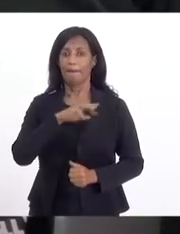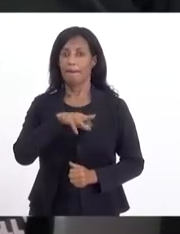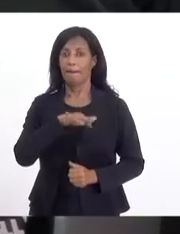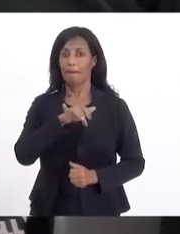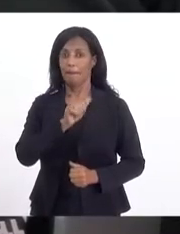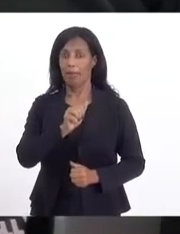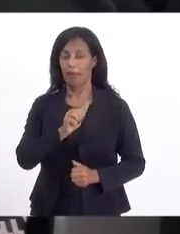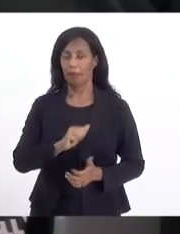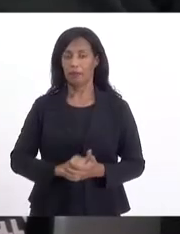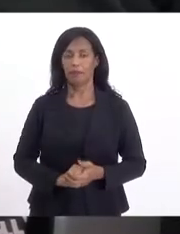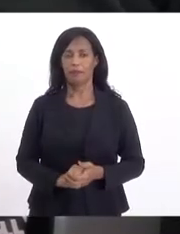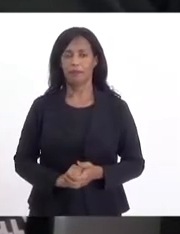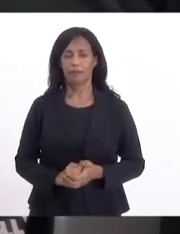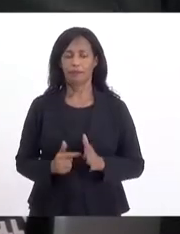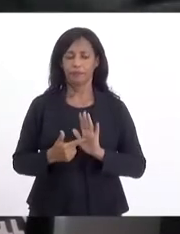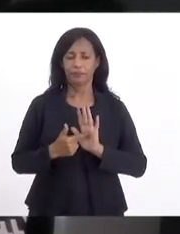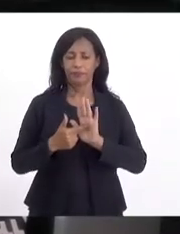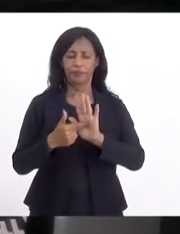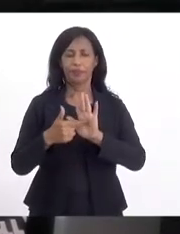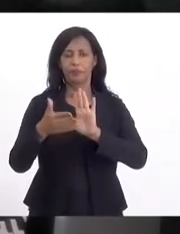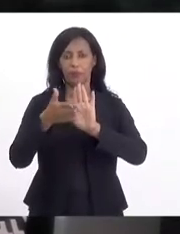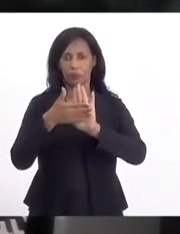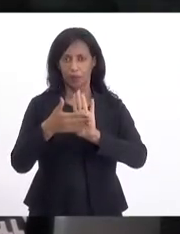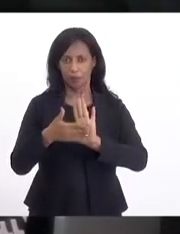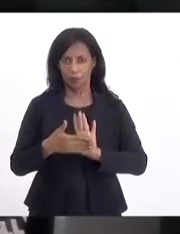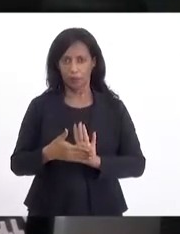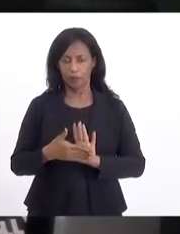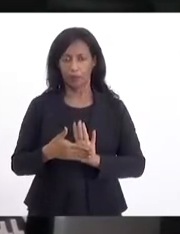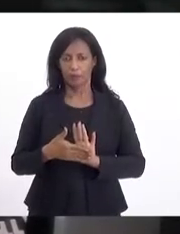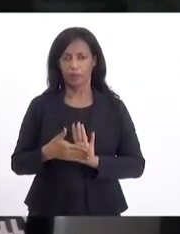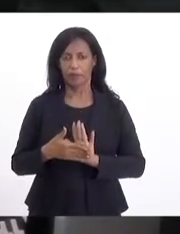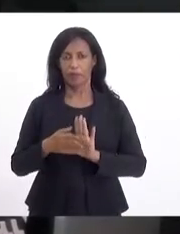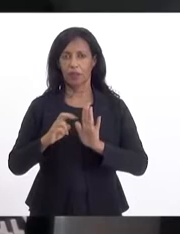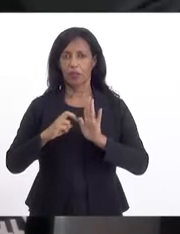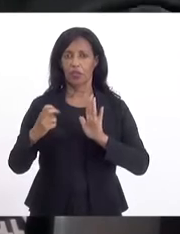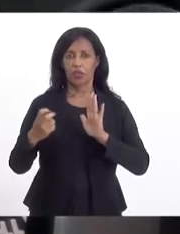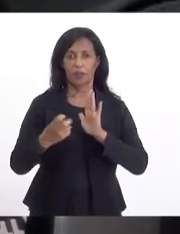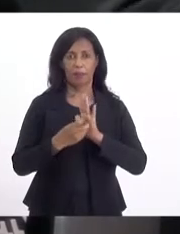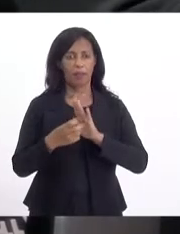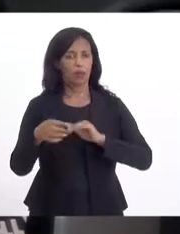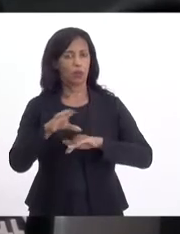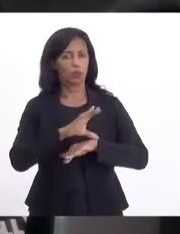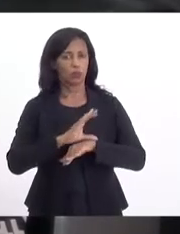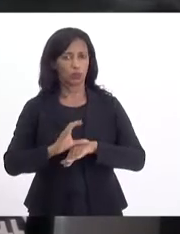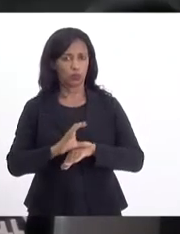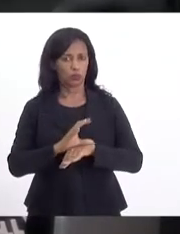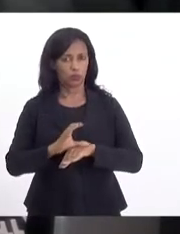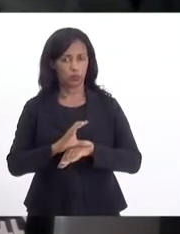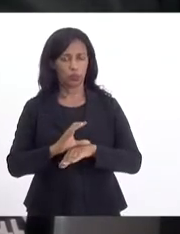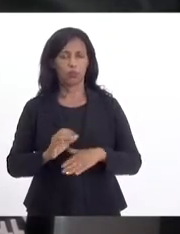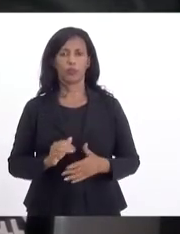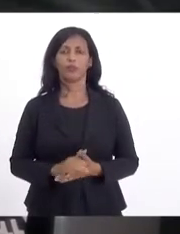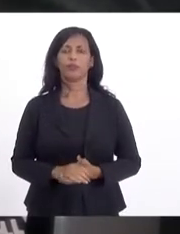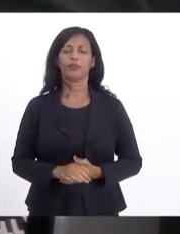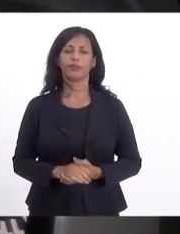Rocha, apresentei uma proposta de emenda constitucional para ser